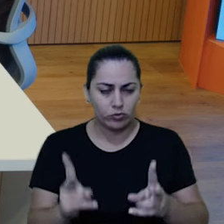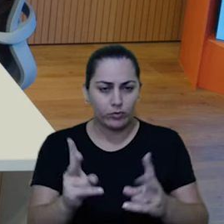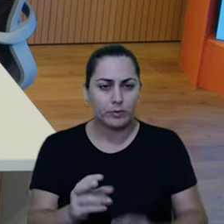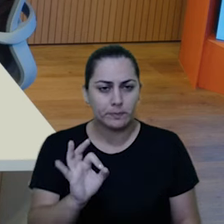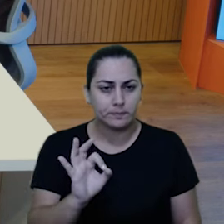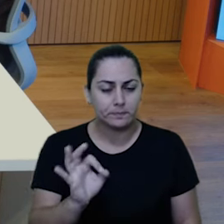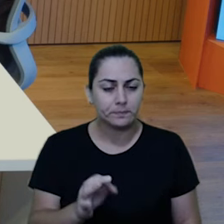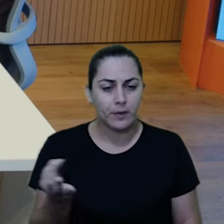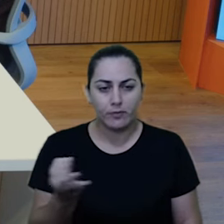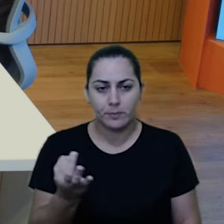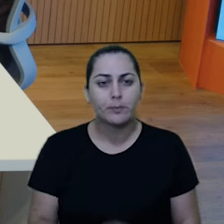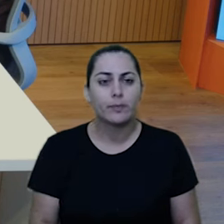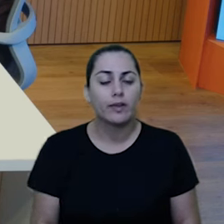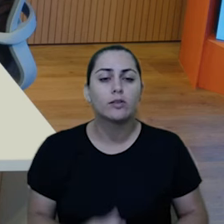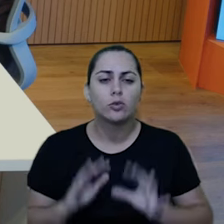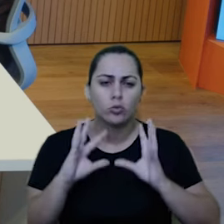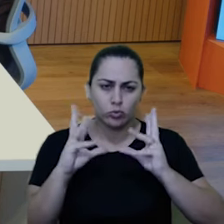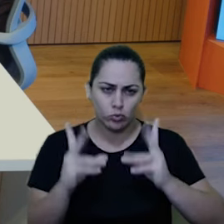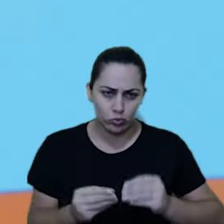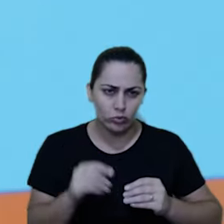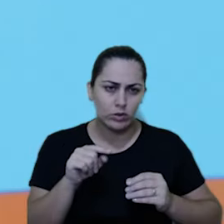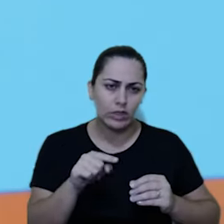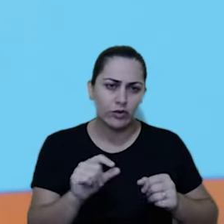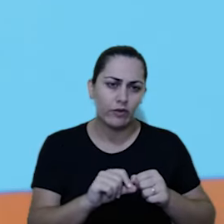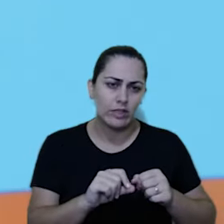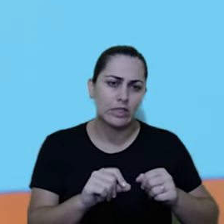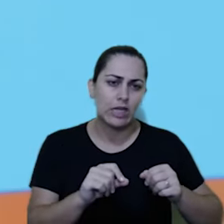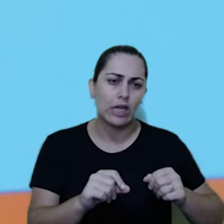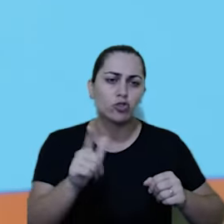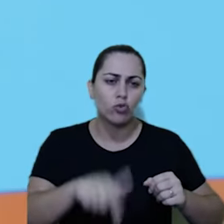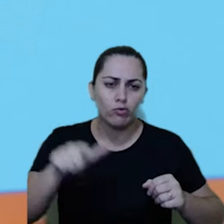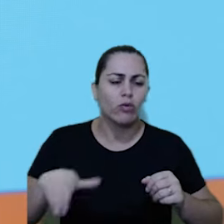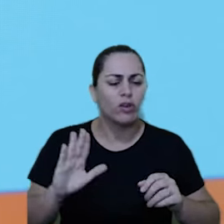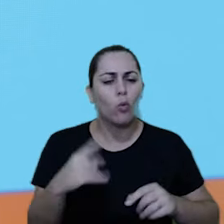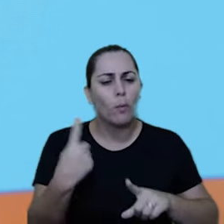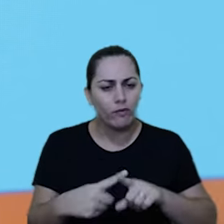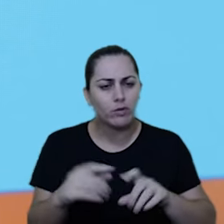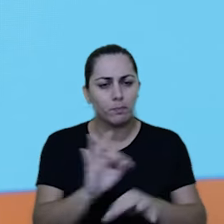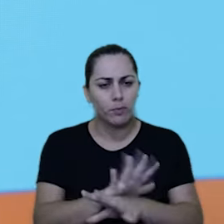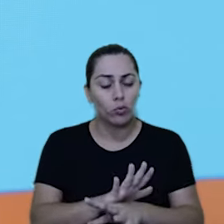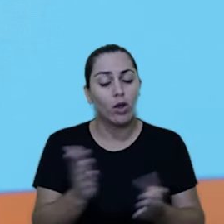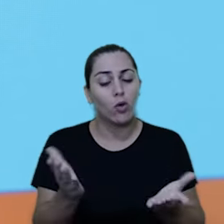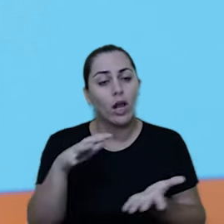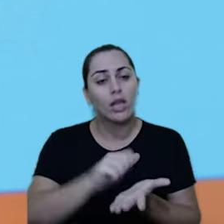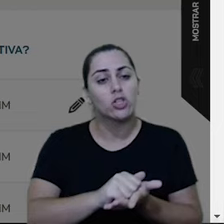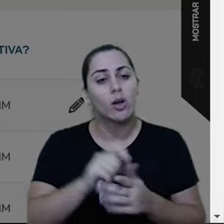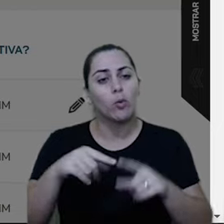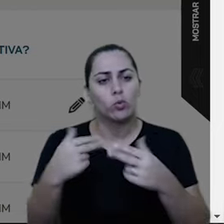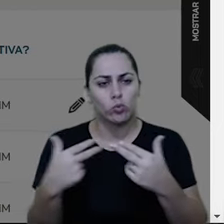lá perfeito Então tudo isso aqui a gente não passa toda hora fez uma vez já era vamos agora cadastro do